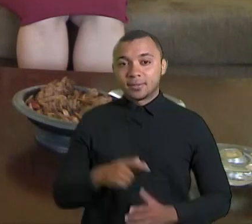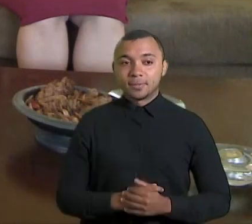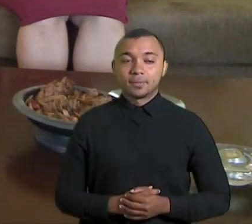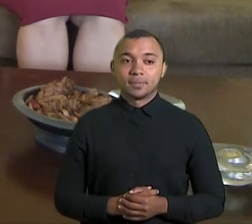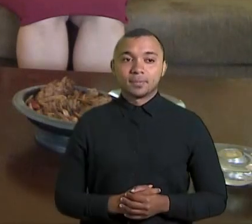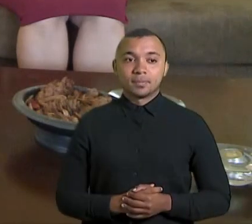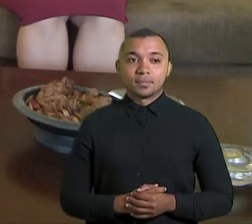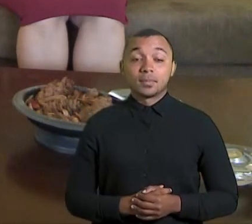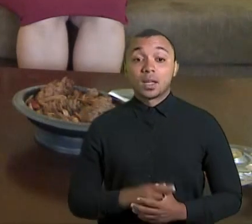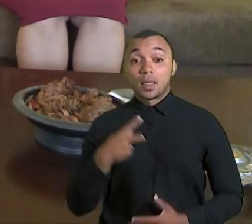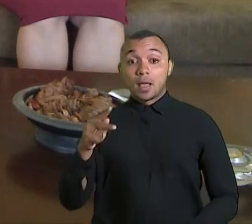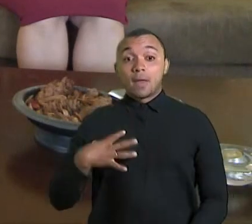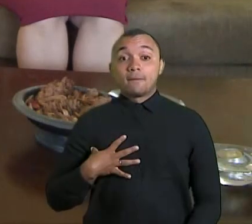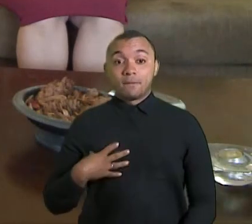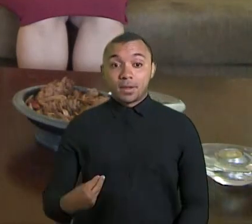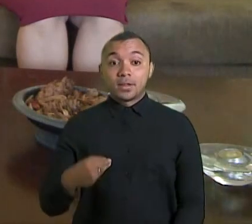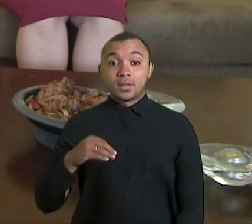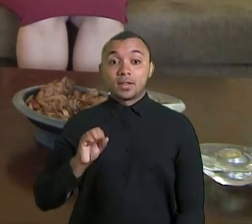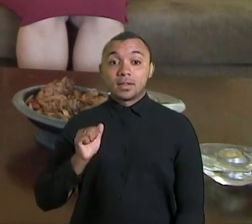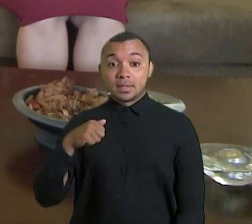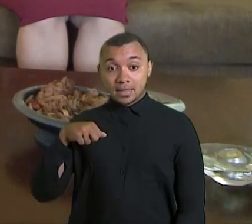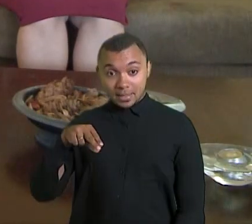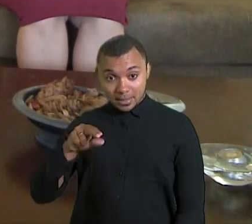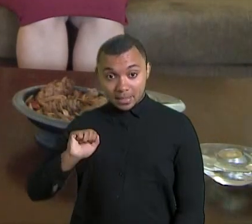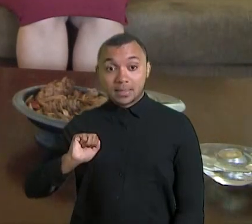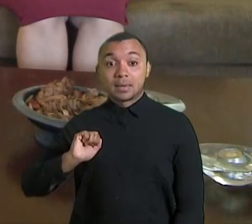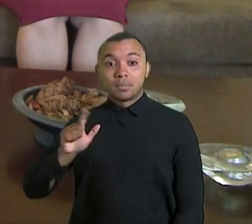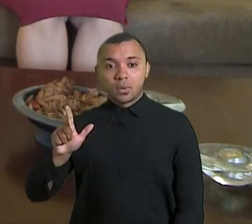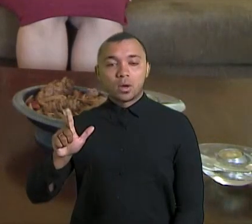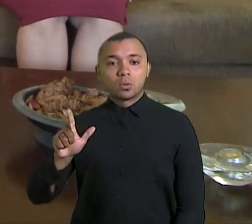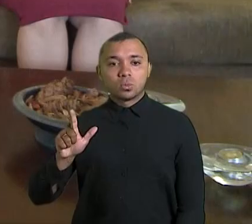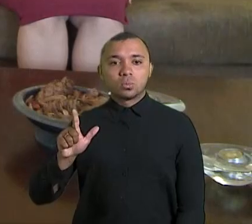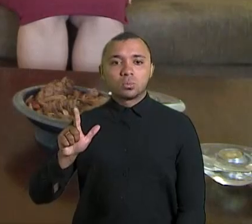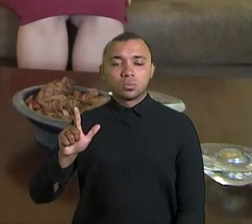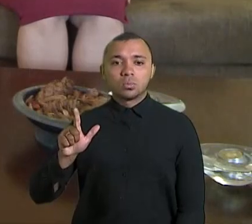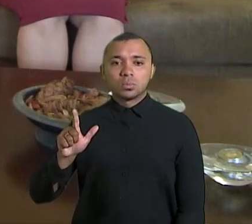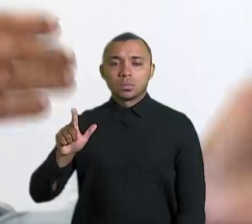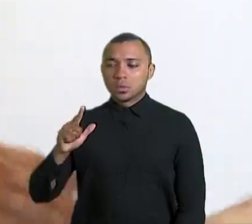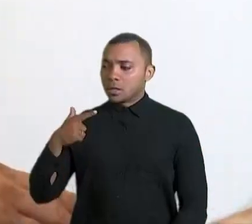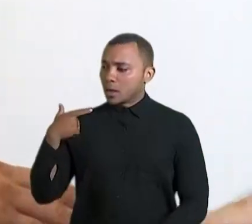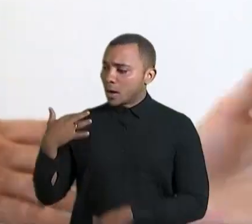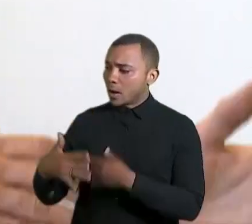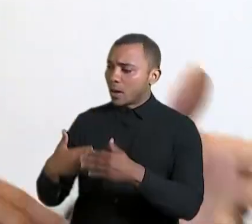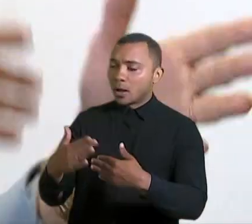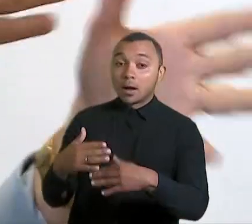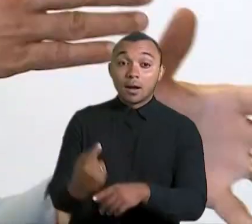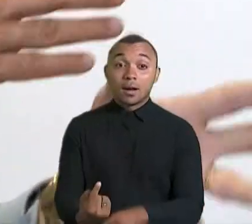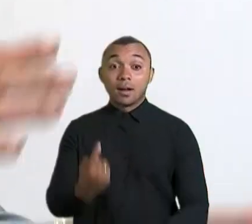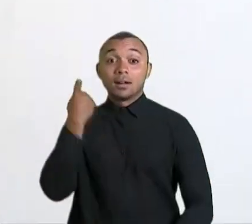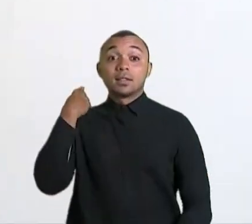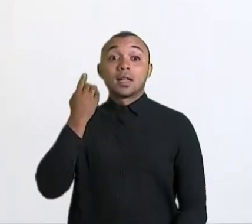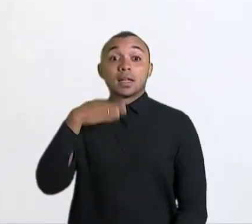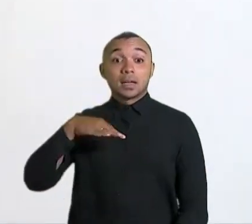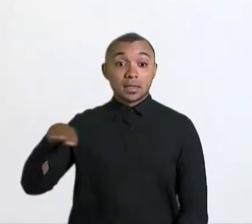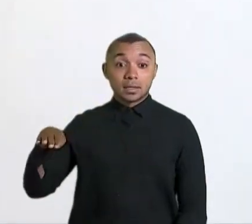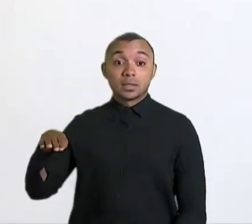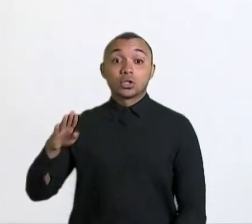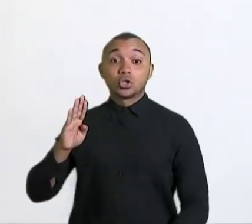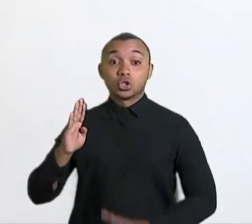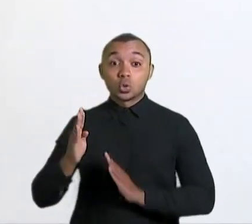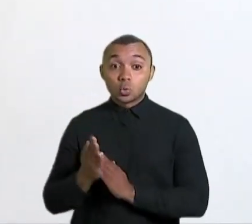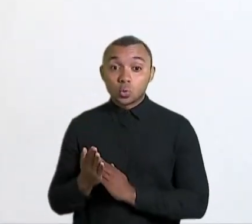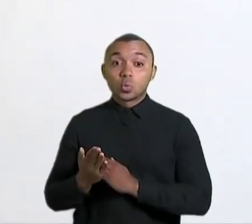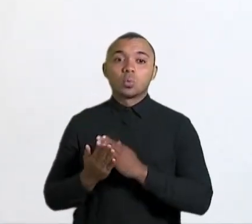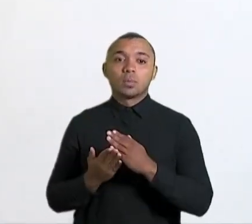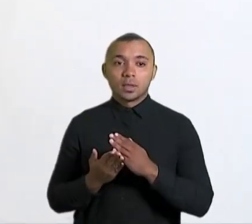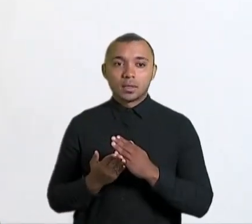Então, Samuel já vê uma criança, né, da geração de hoje, né? Lá no passado, criança já trabalhava com a